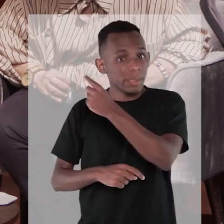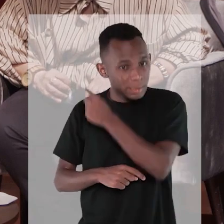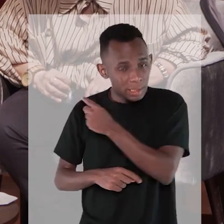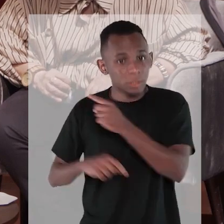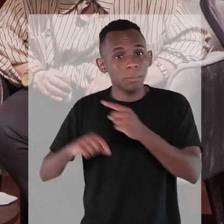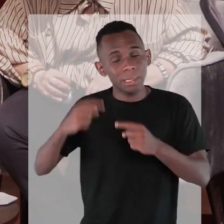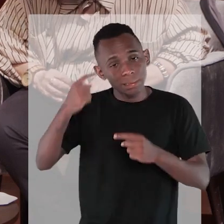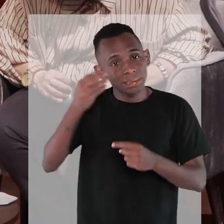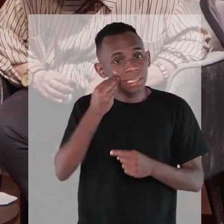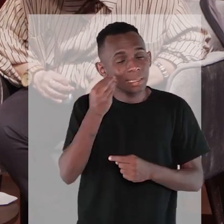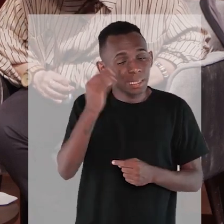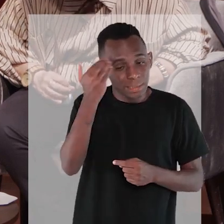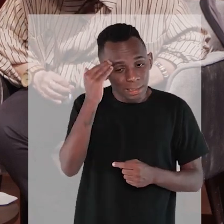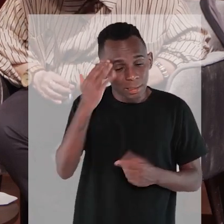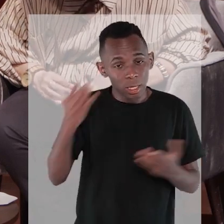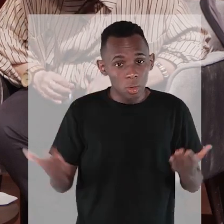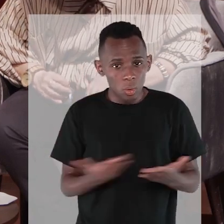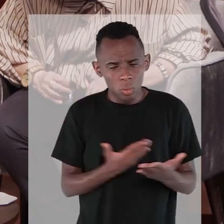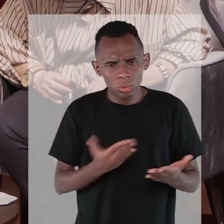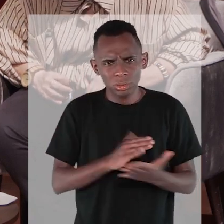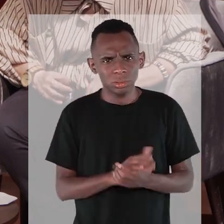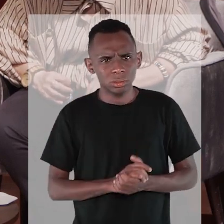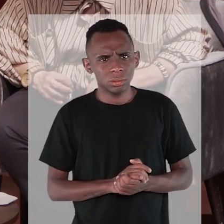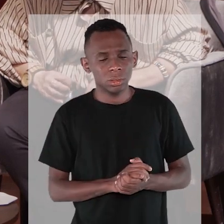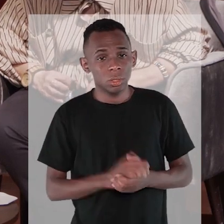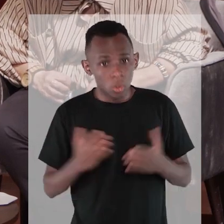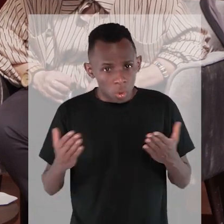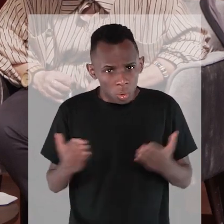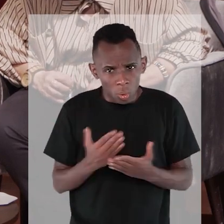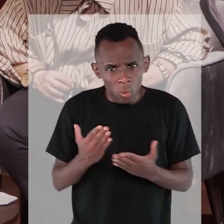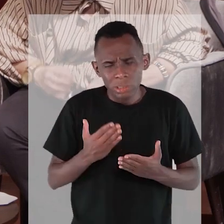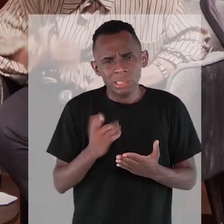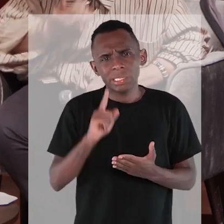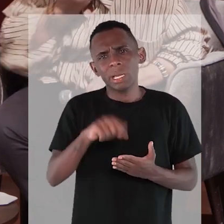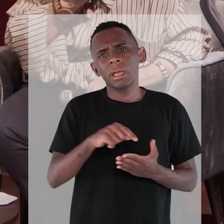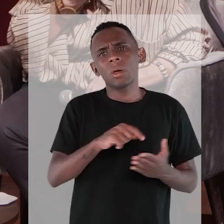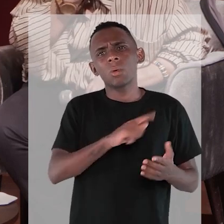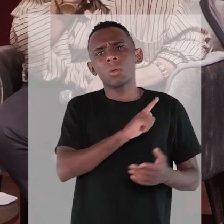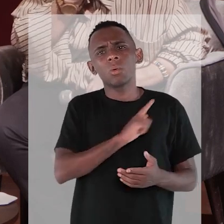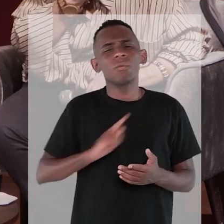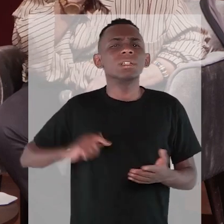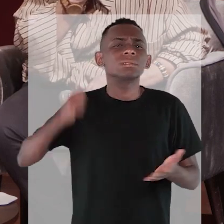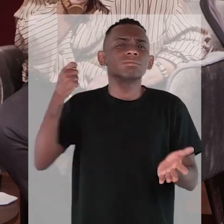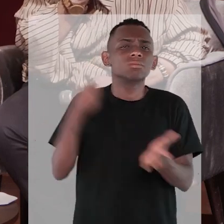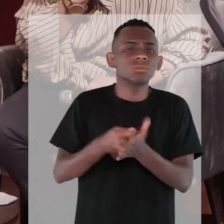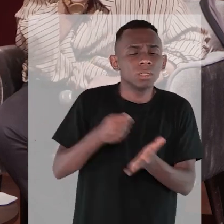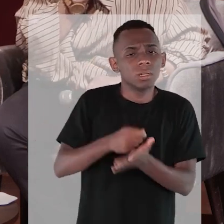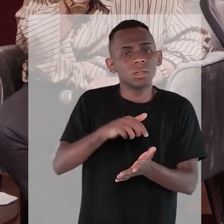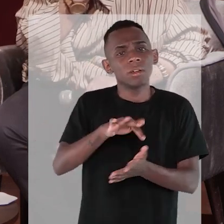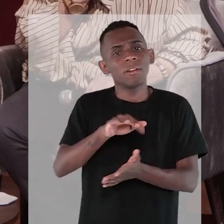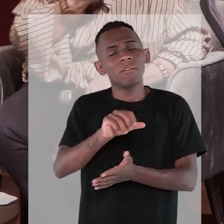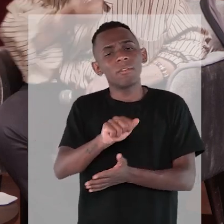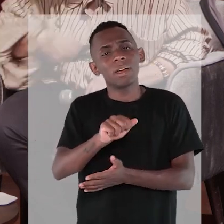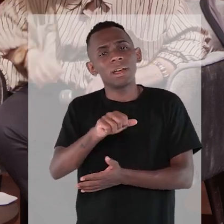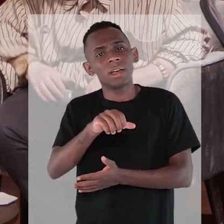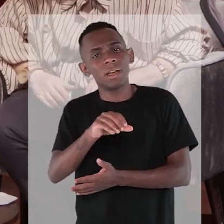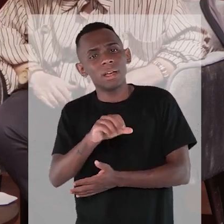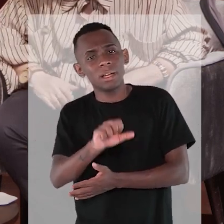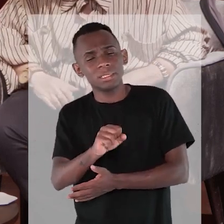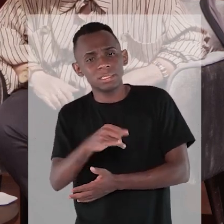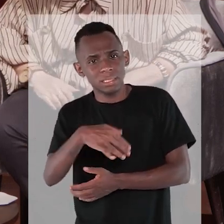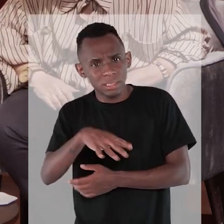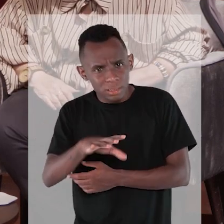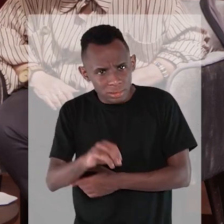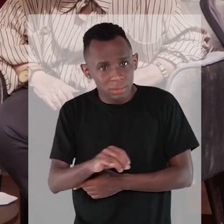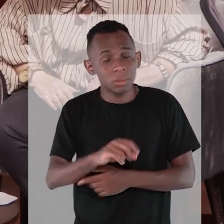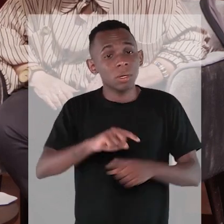assim, Brasil tem hoje um regime fascista? Não tem um regime fascista. Agora, há traços do fascismo